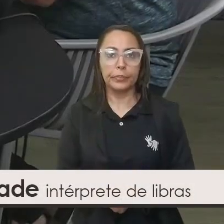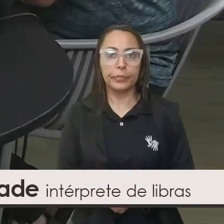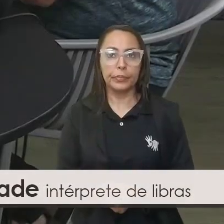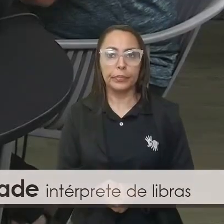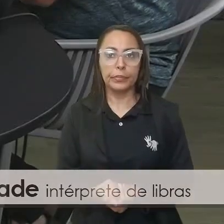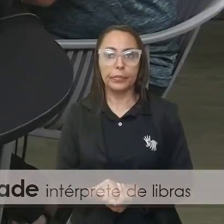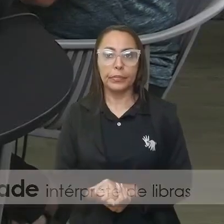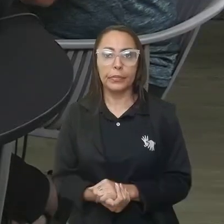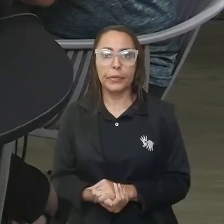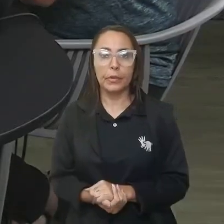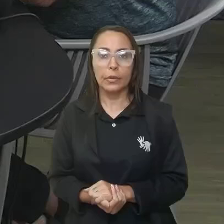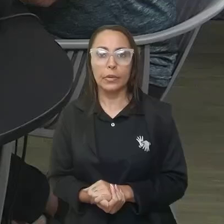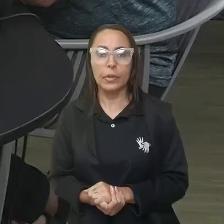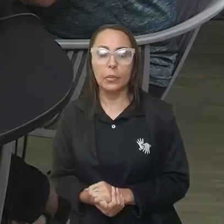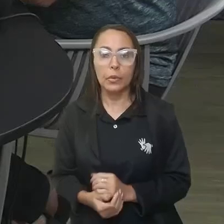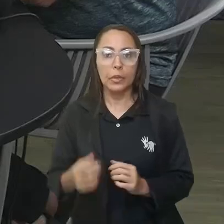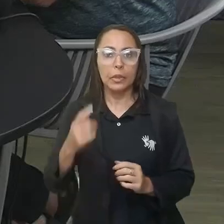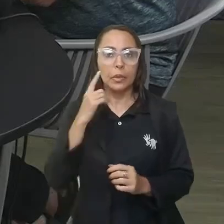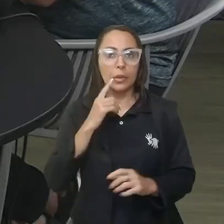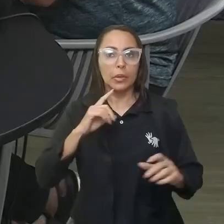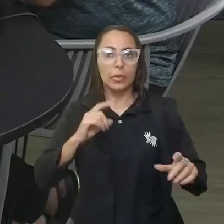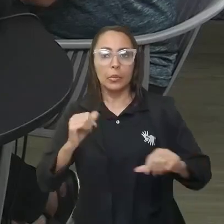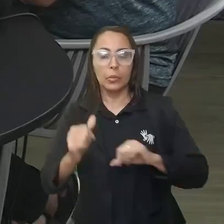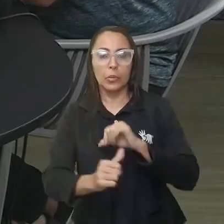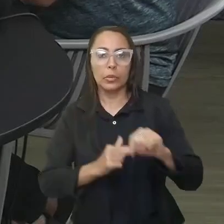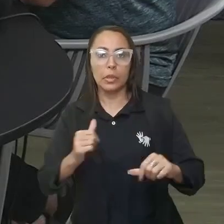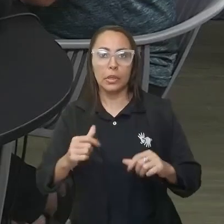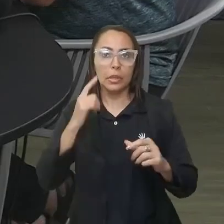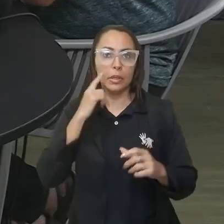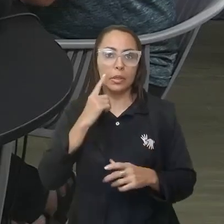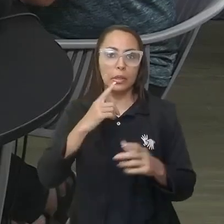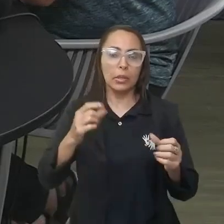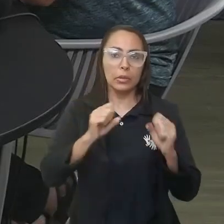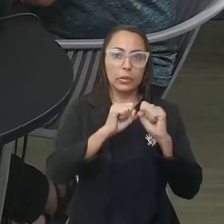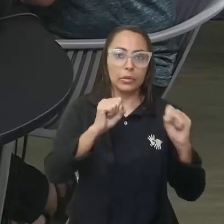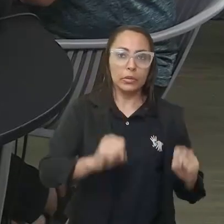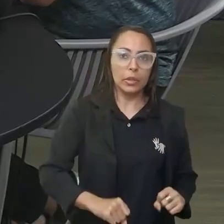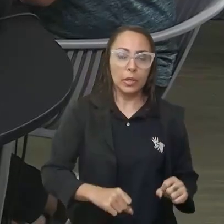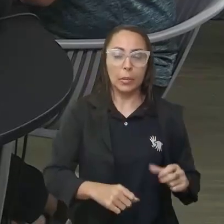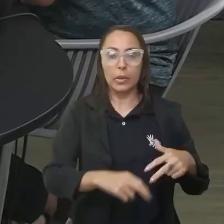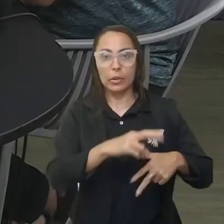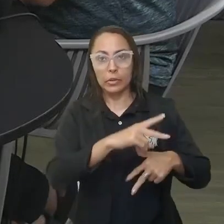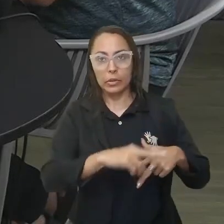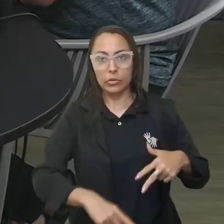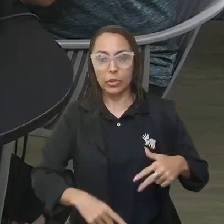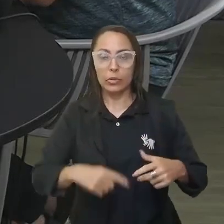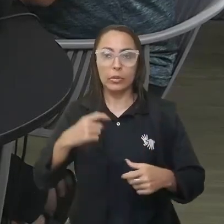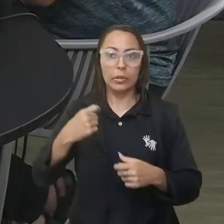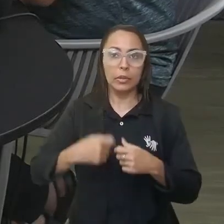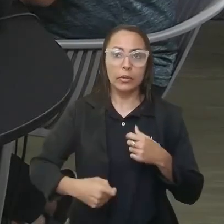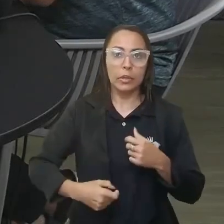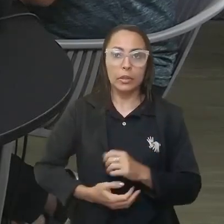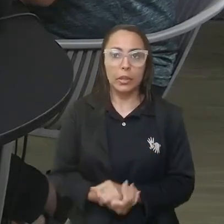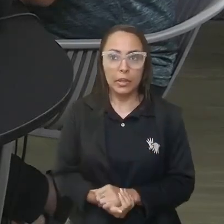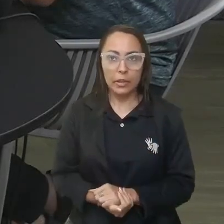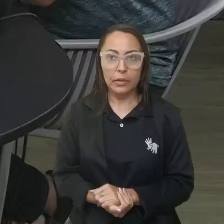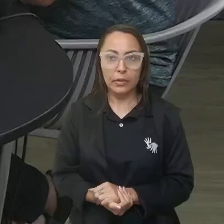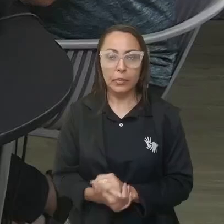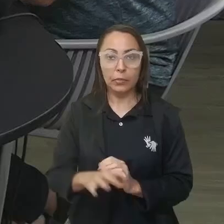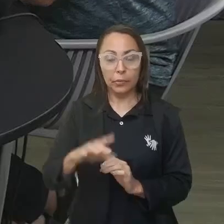poderia mudar no sistema educacional para melhorar a inclusão e compreensão sobre gênero e sexualidade? Vamos